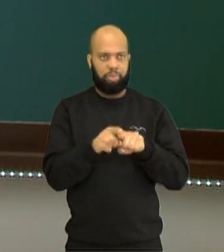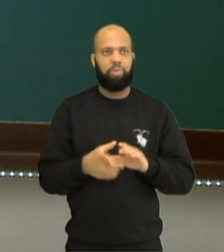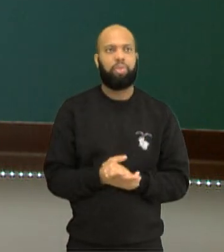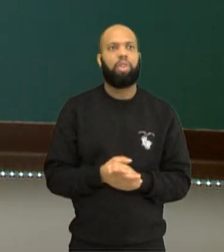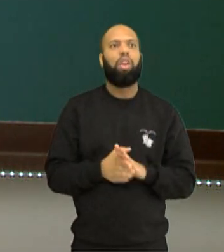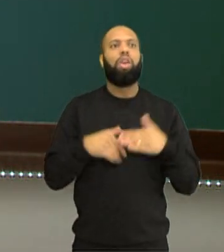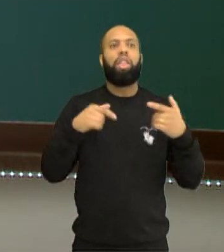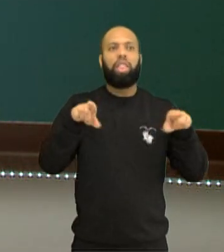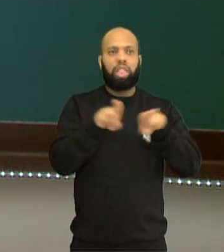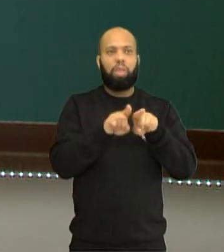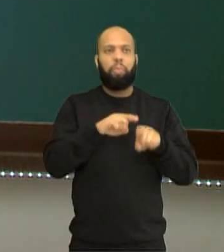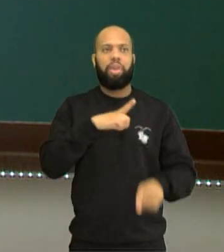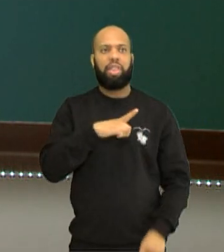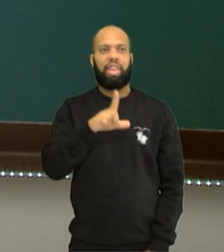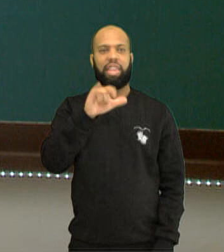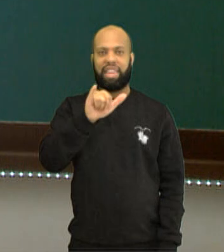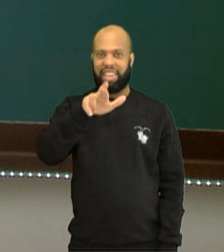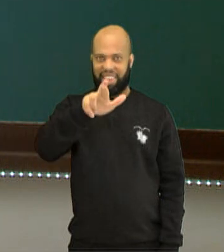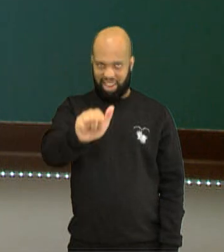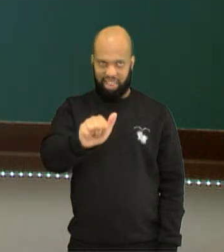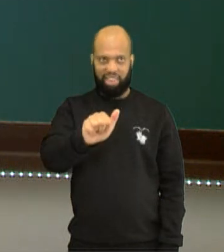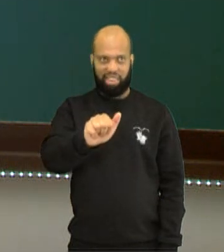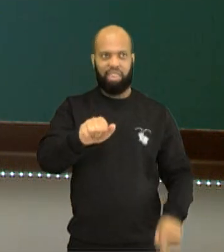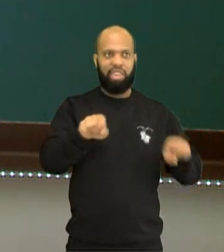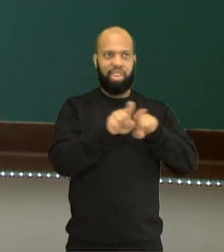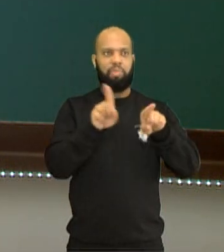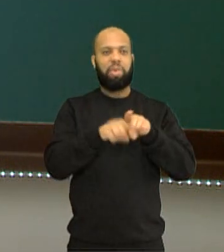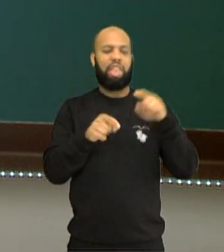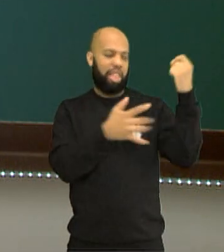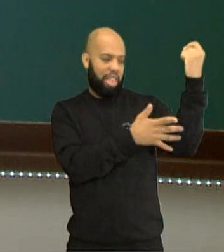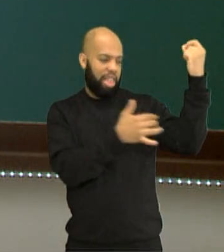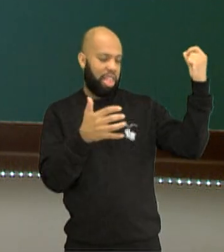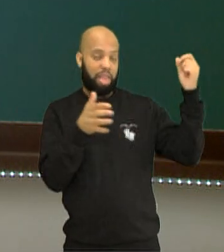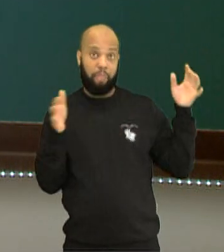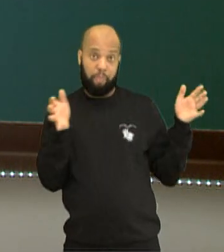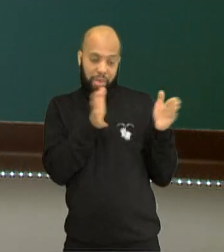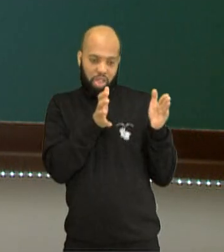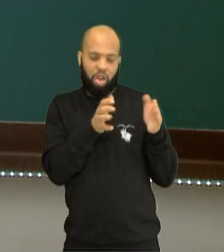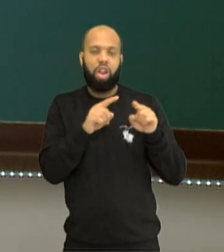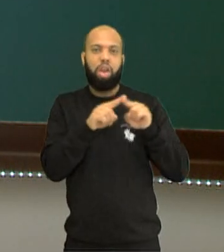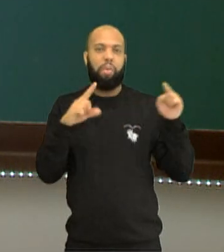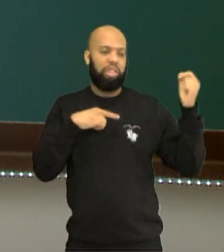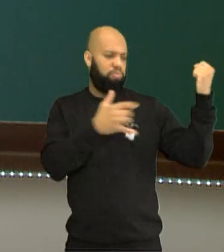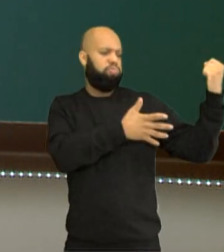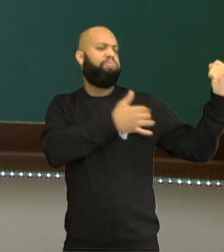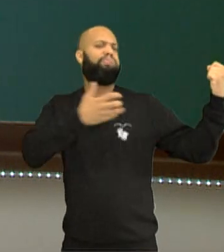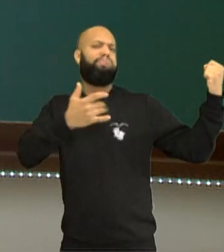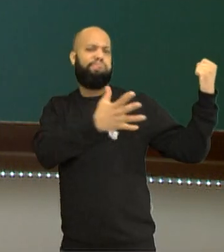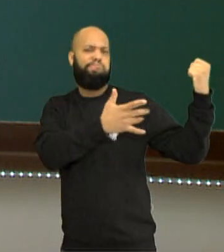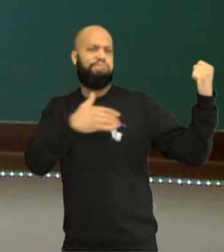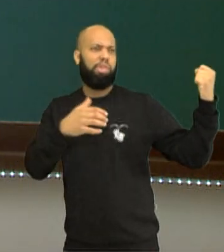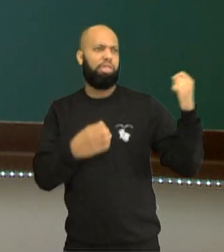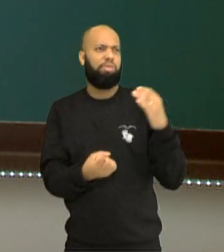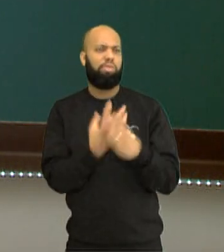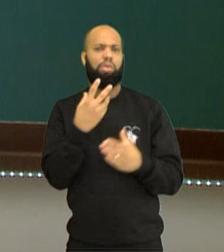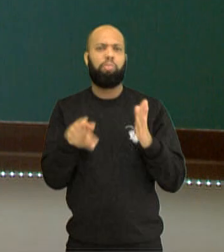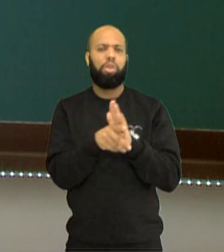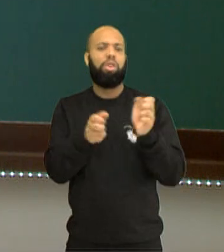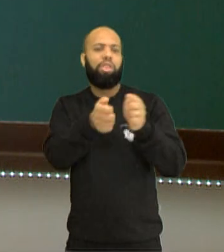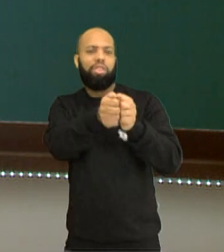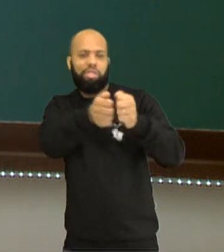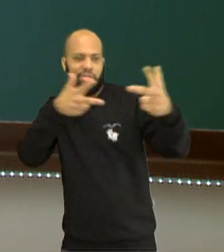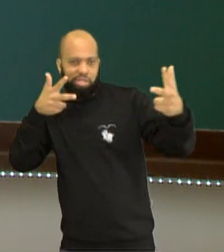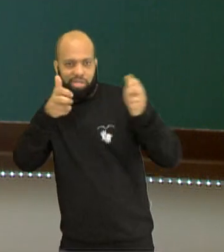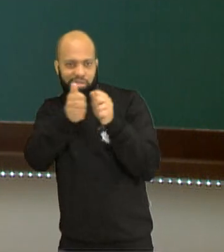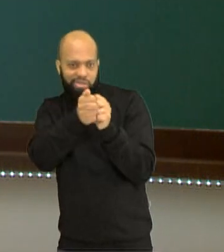O interessante, pessoal, que conta as lendas que a harpa ela surgiu exatamente de um arco e flecha.